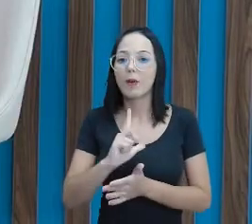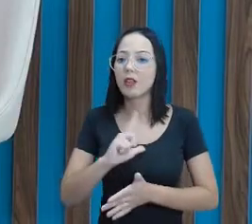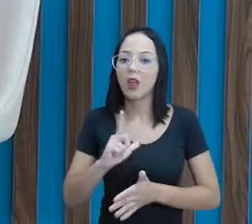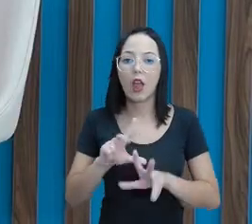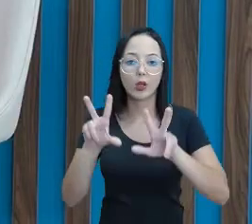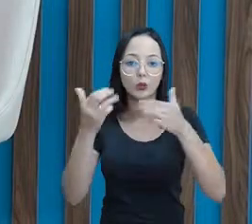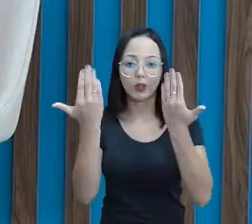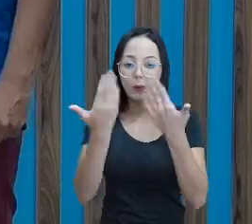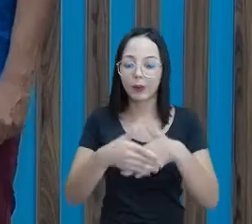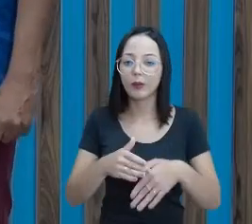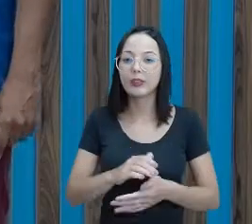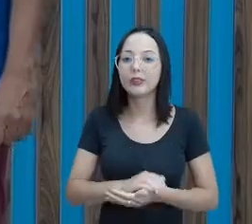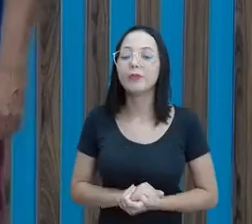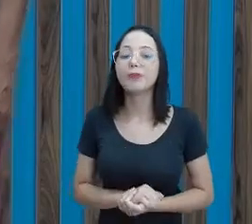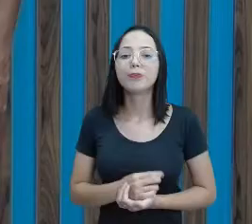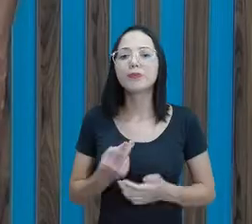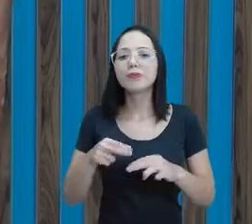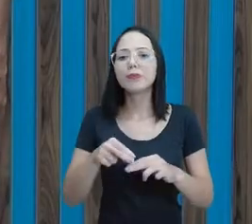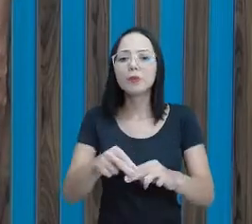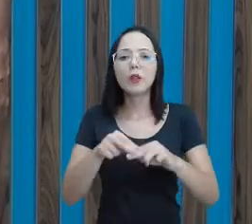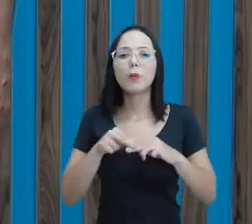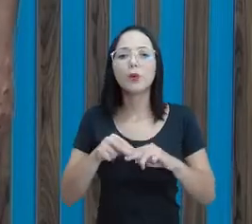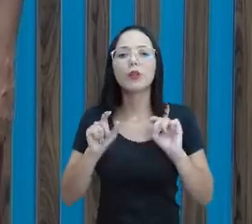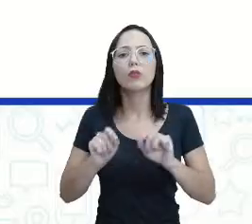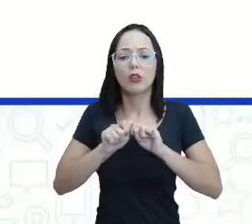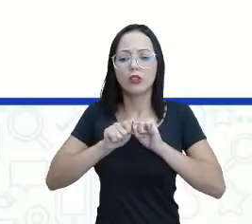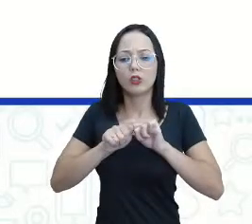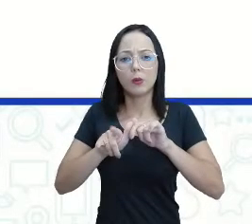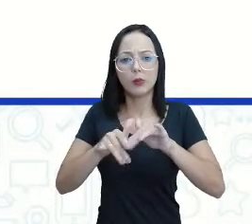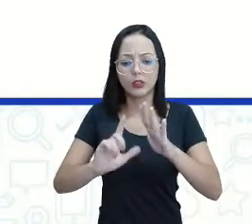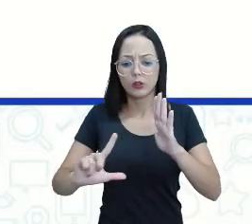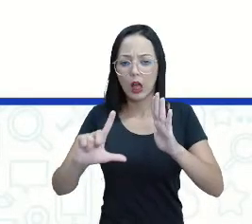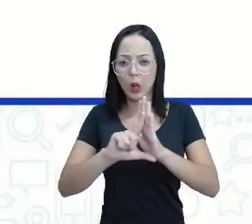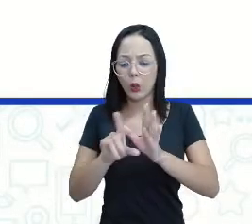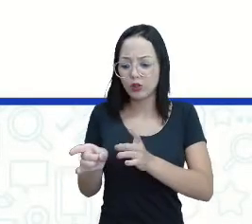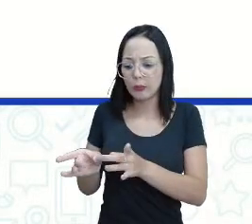da Revolução Industrial, a expansão do comércio